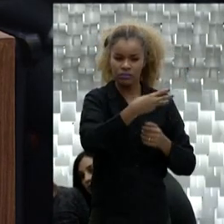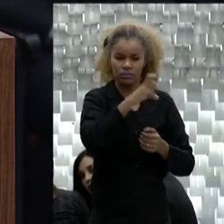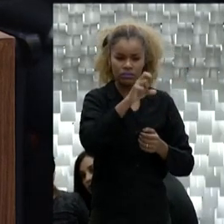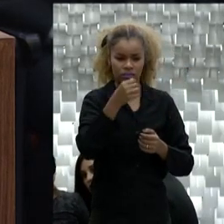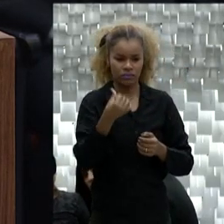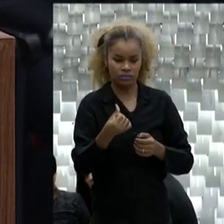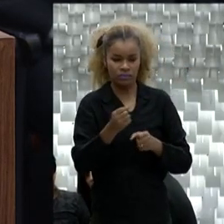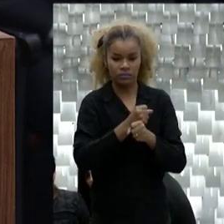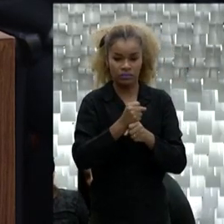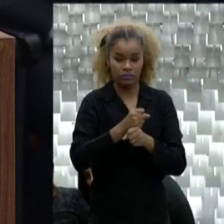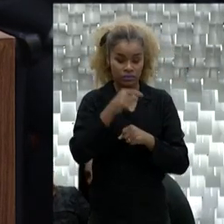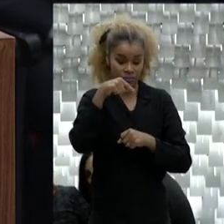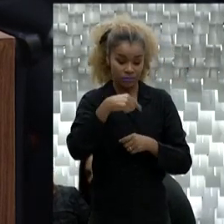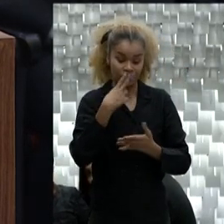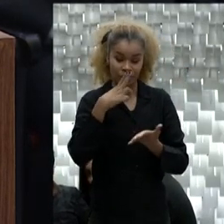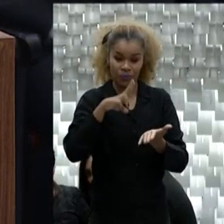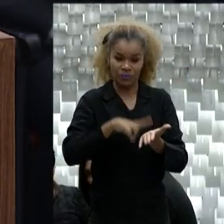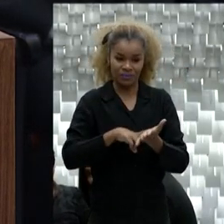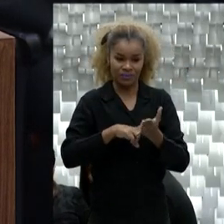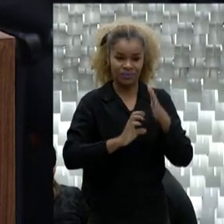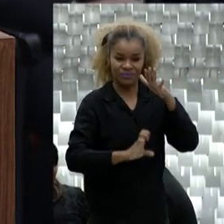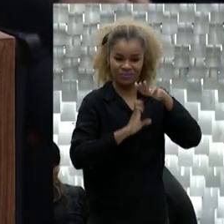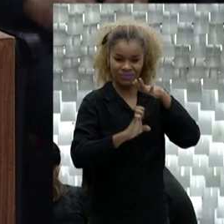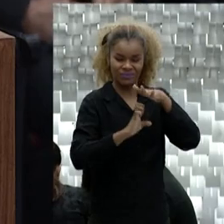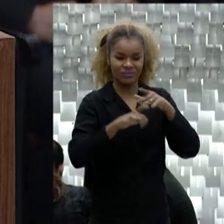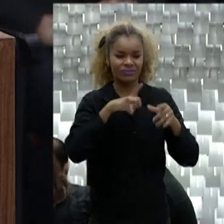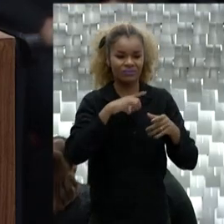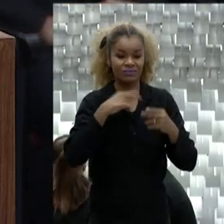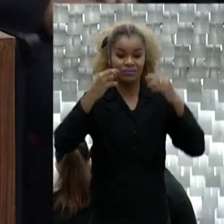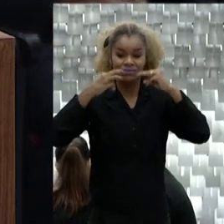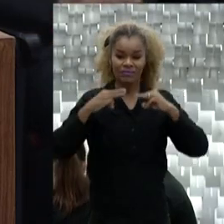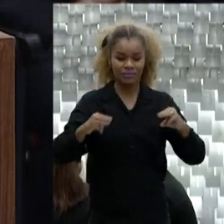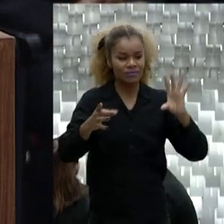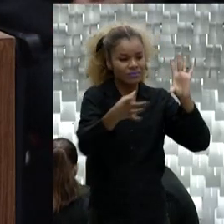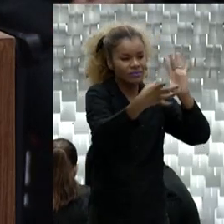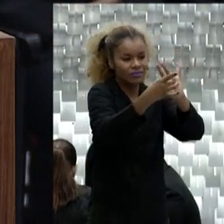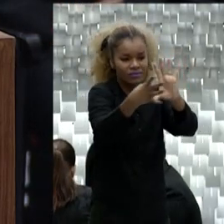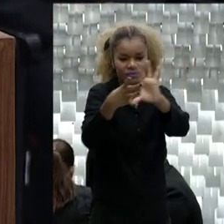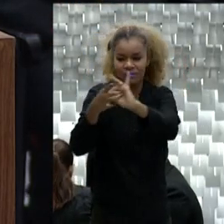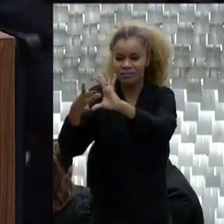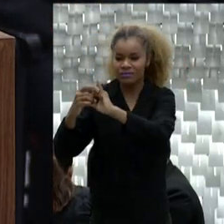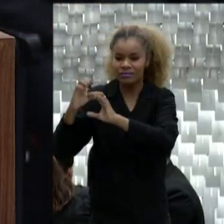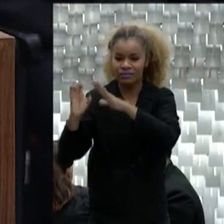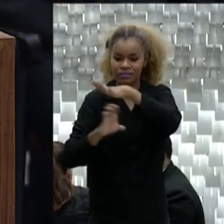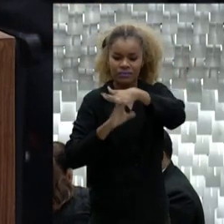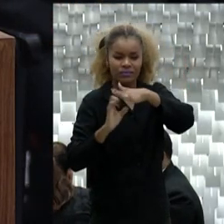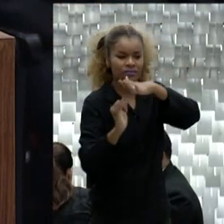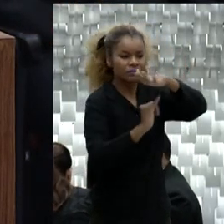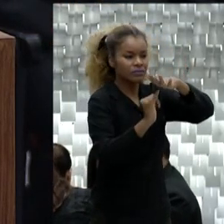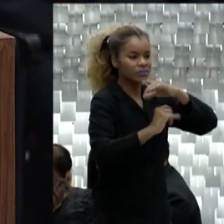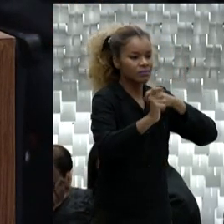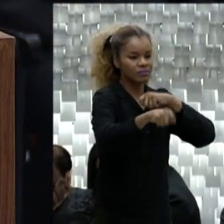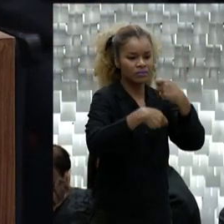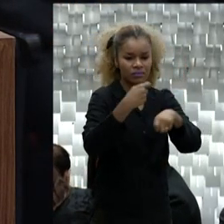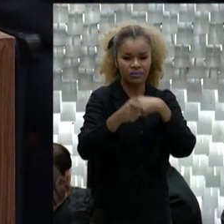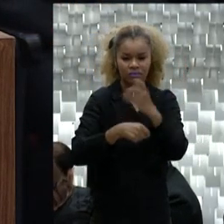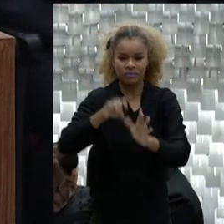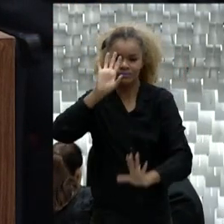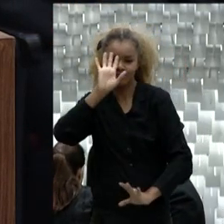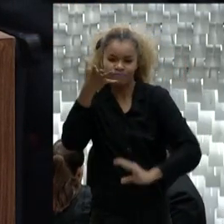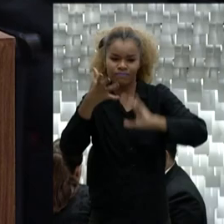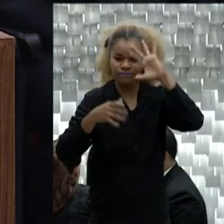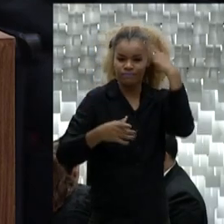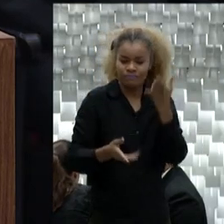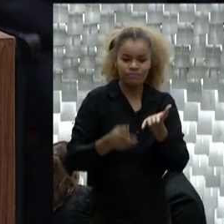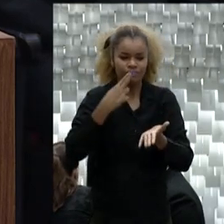os Correios, temos a missão de conectar instituições e negócios com soluções